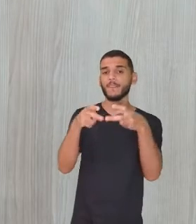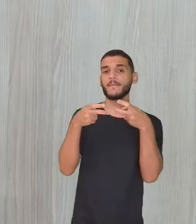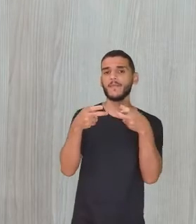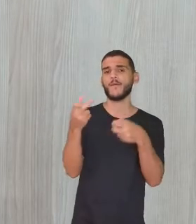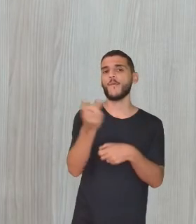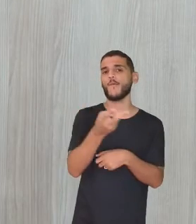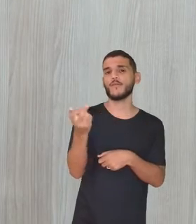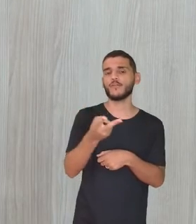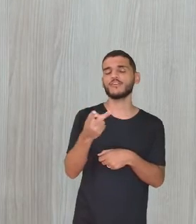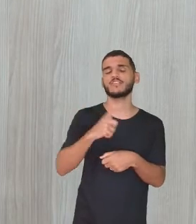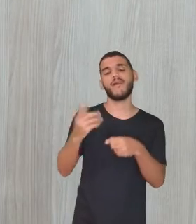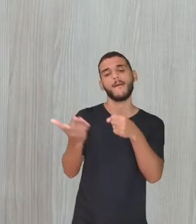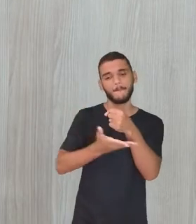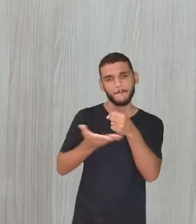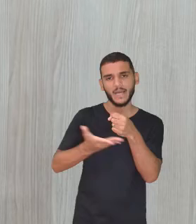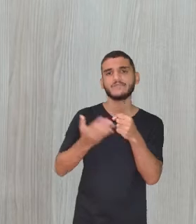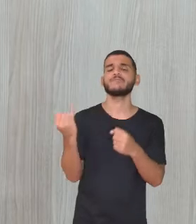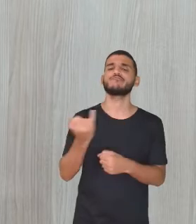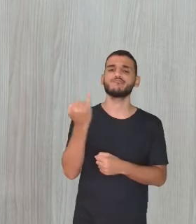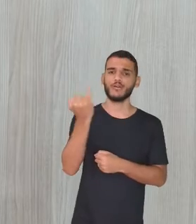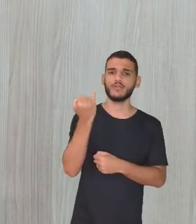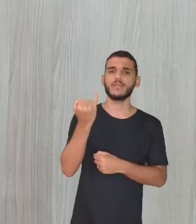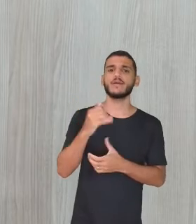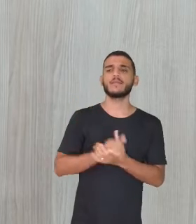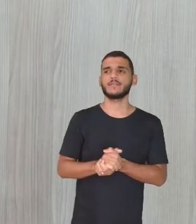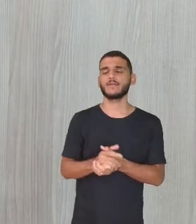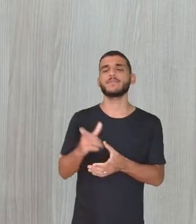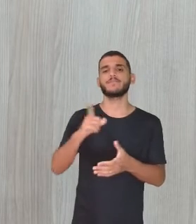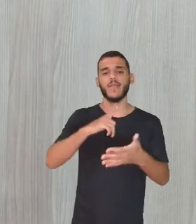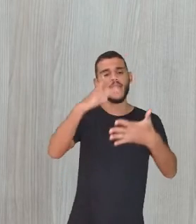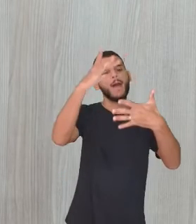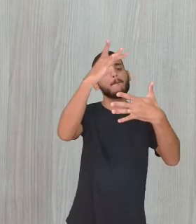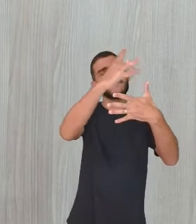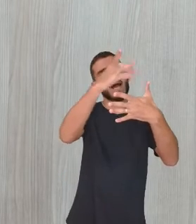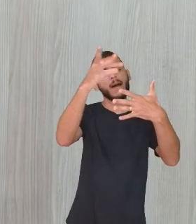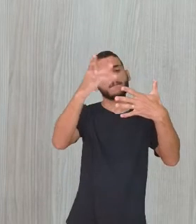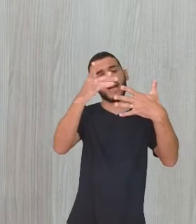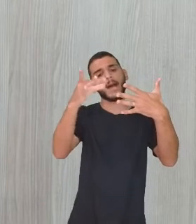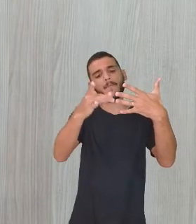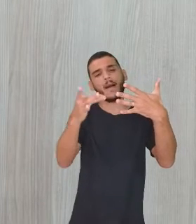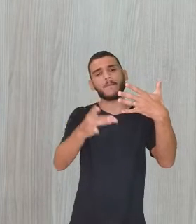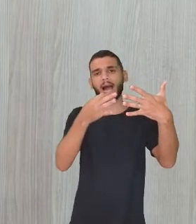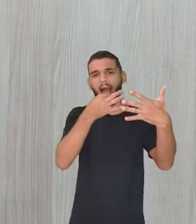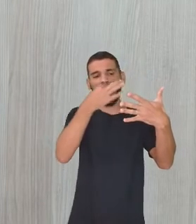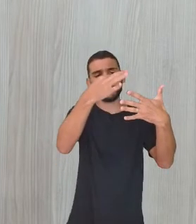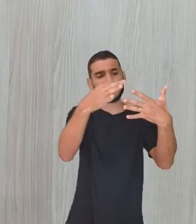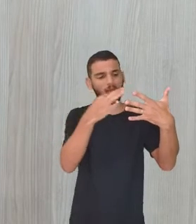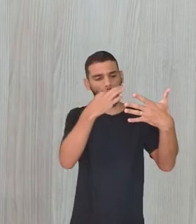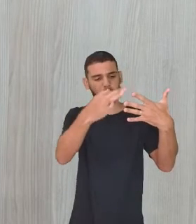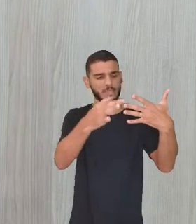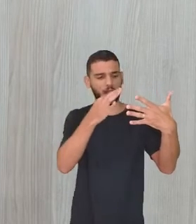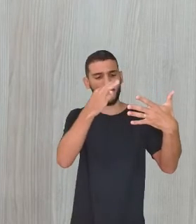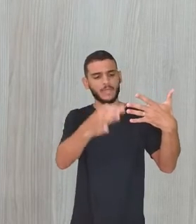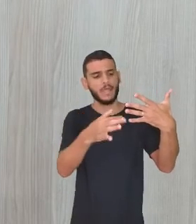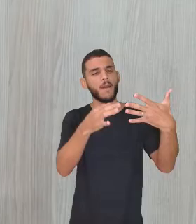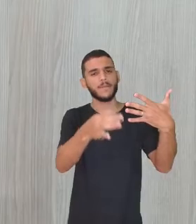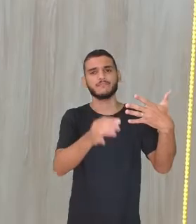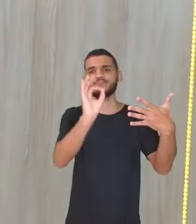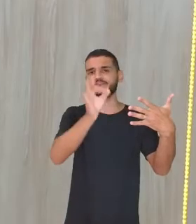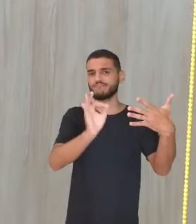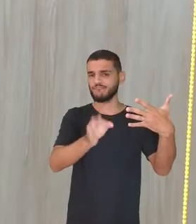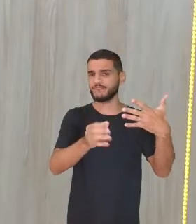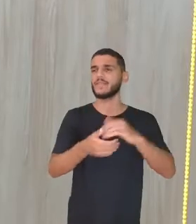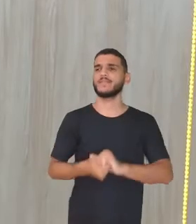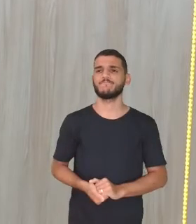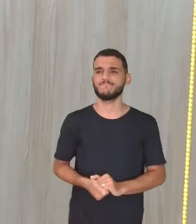são bem fundamentados. Ambos apontam argumentos. O porquê, não é? Aquele o porquê. Os argumentos que